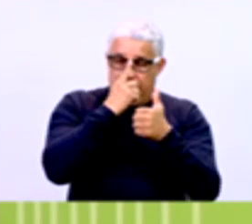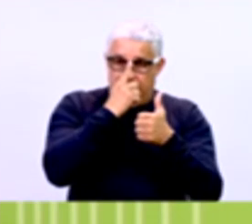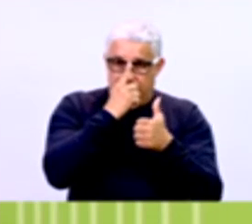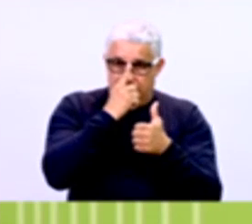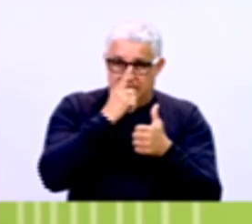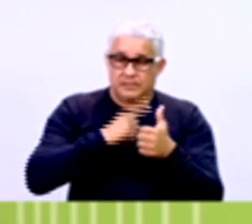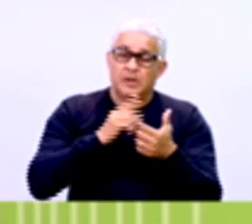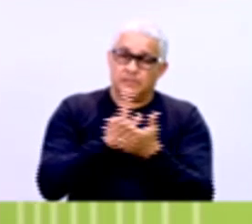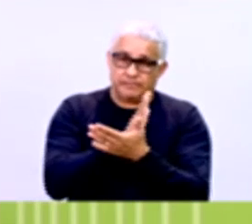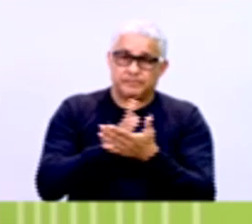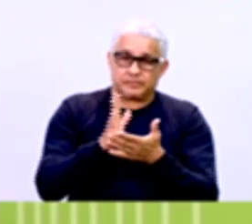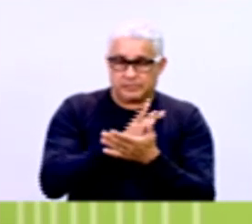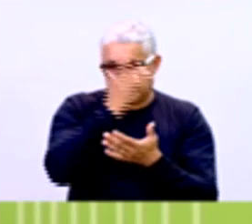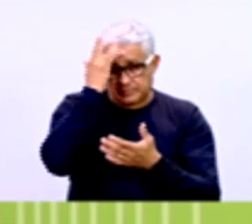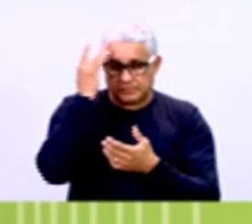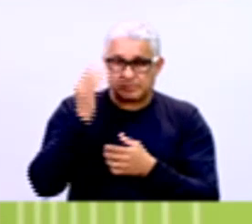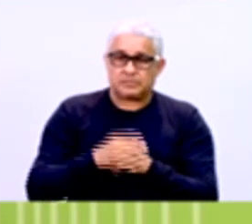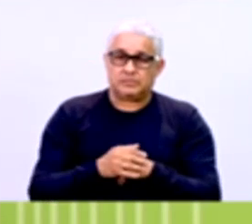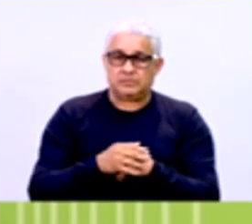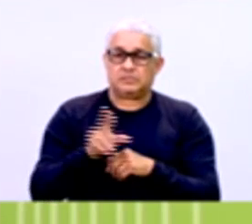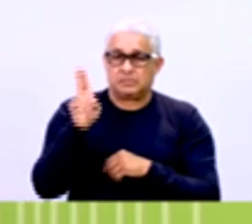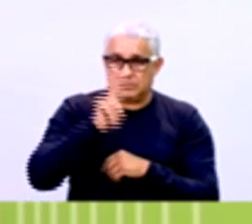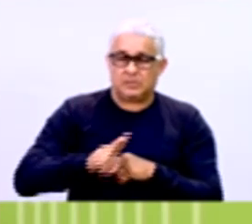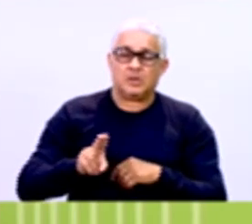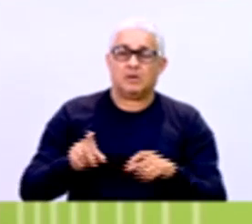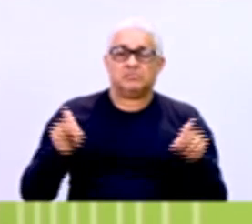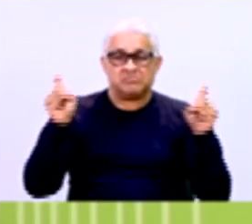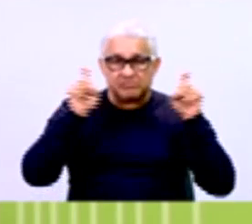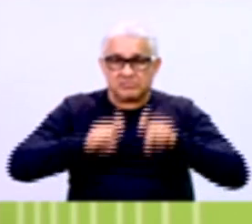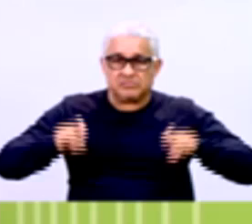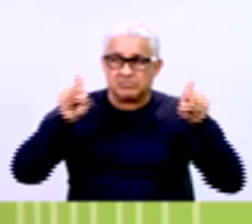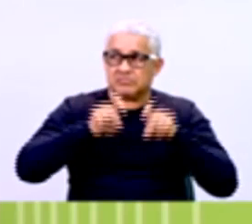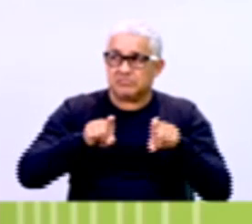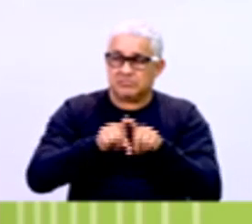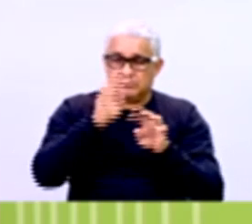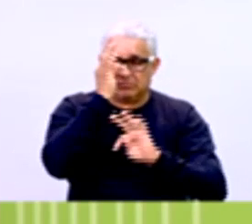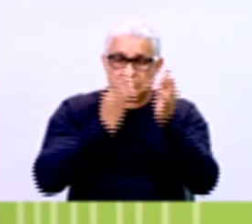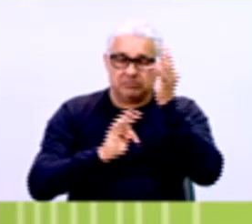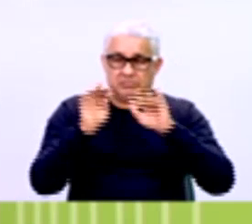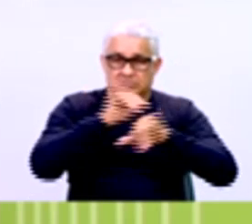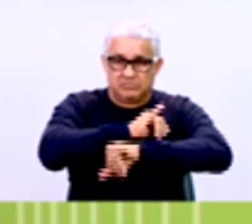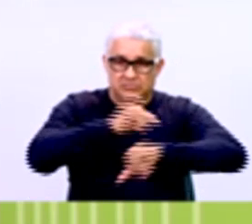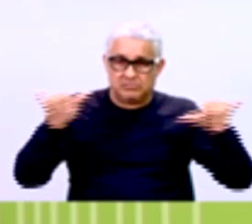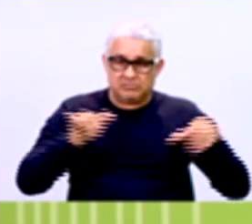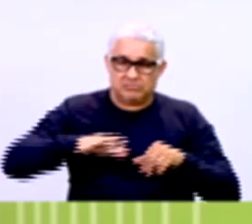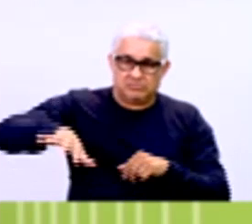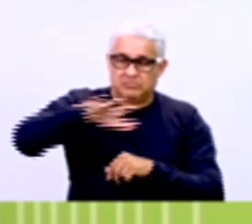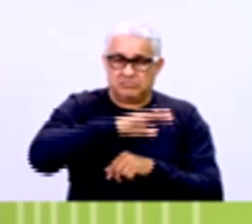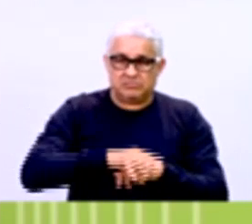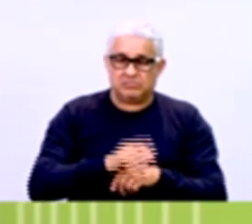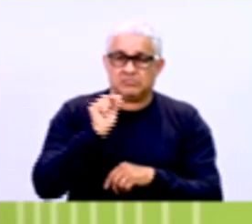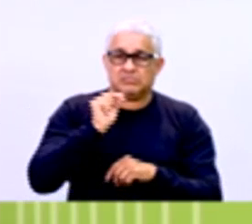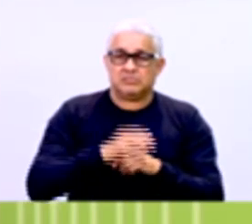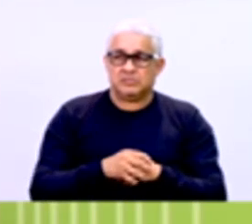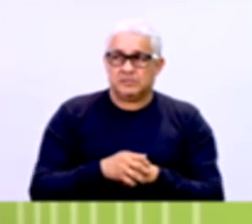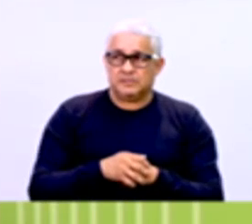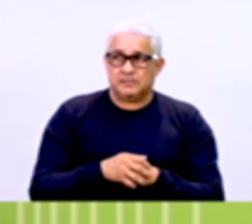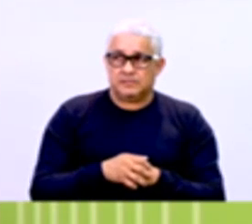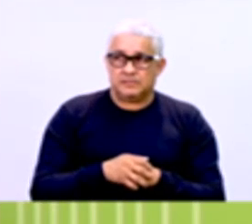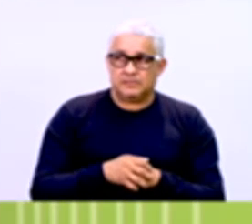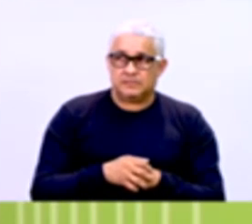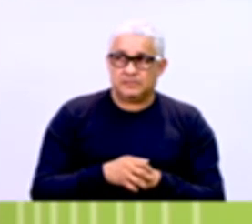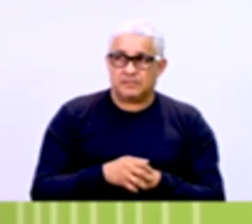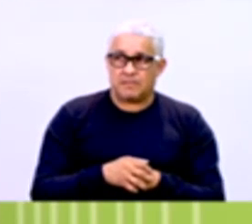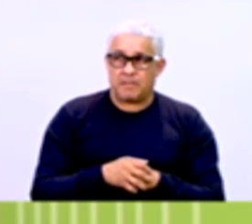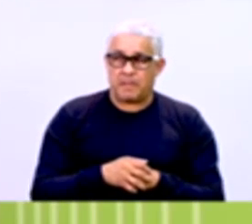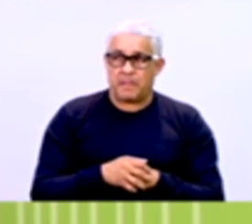da utilização dos computadores, da tecnologia da informação em geral, eles defendiam e ainda